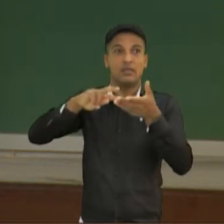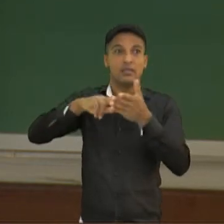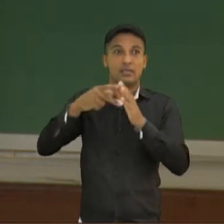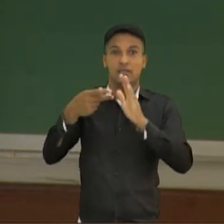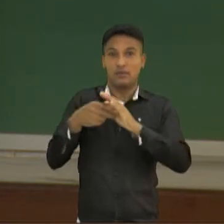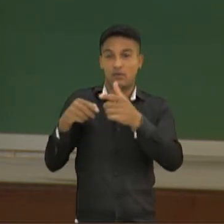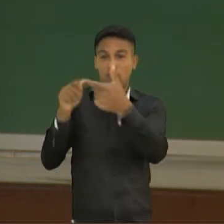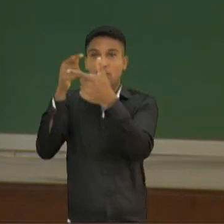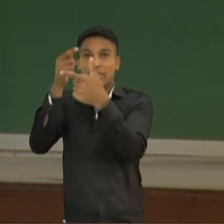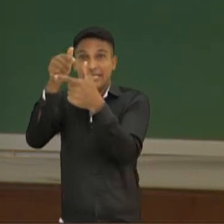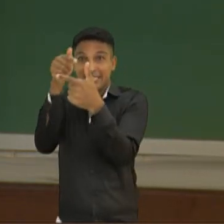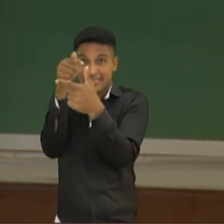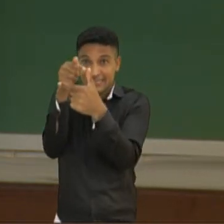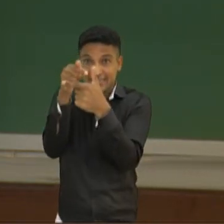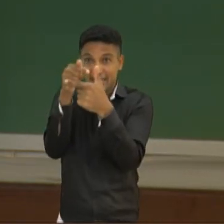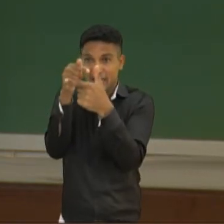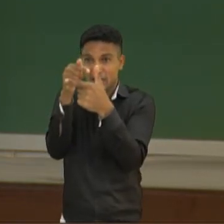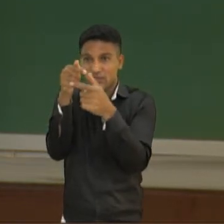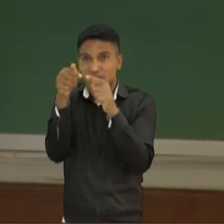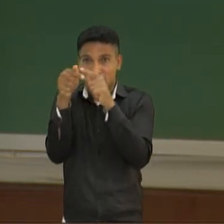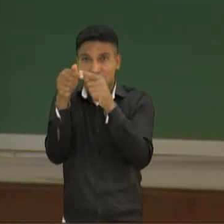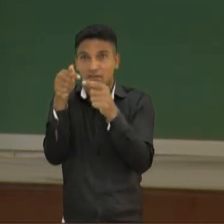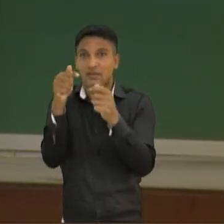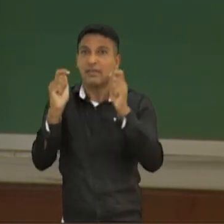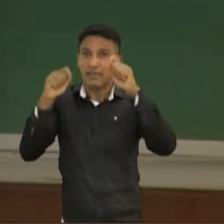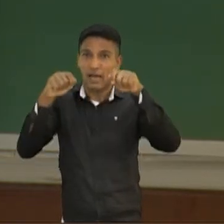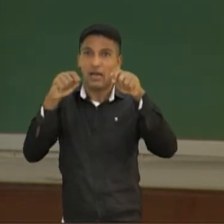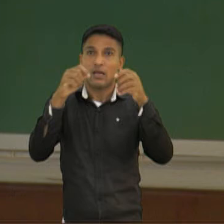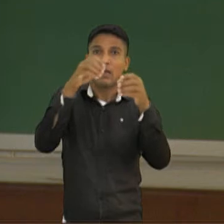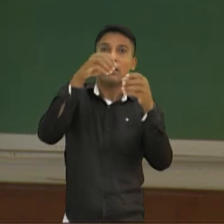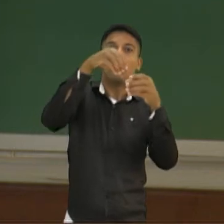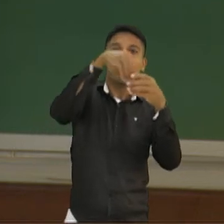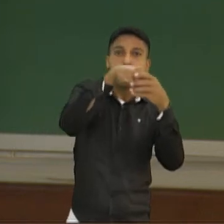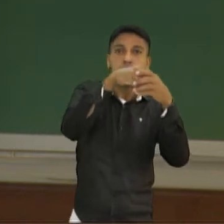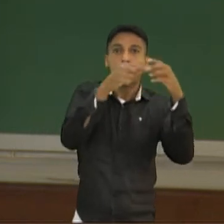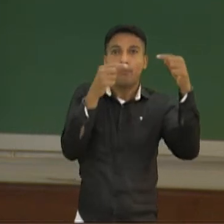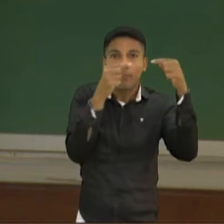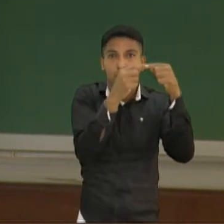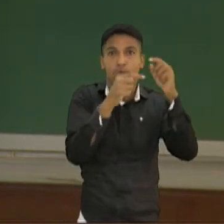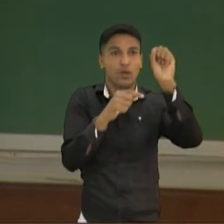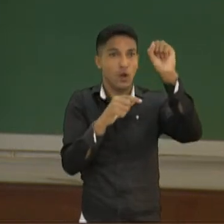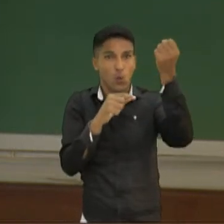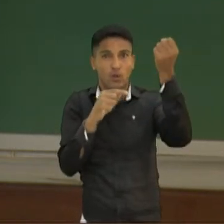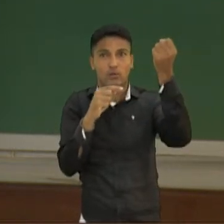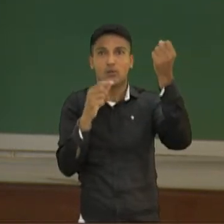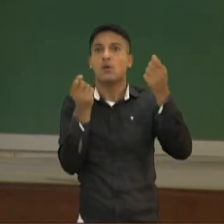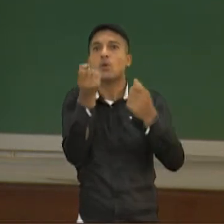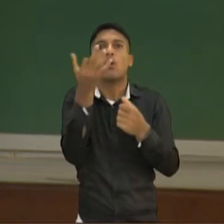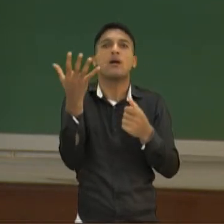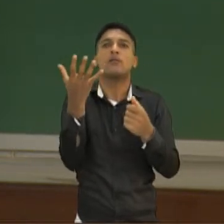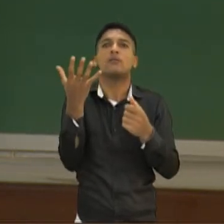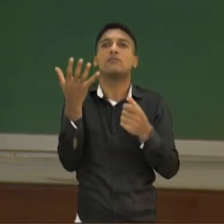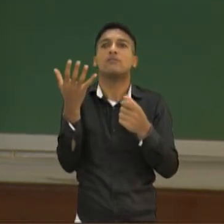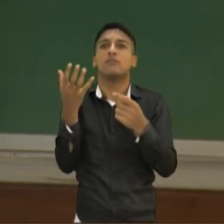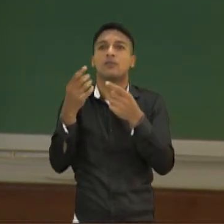esse divisor cabe dentro deste número. Então, por exemplo, eu poderia ir